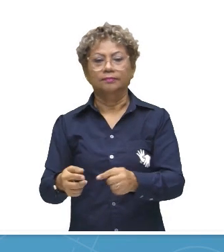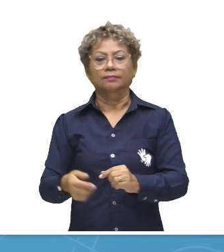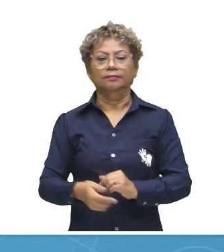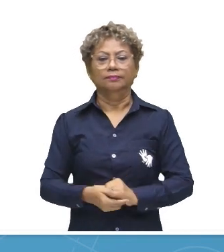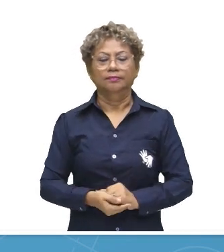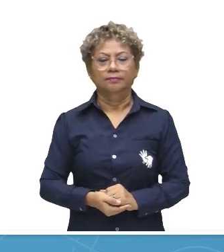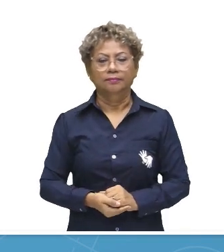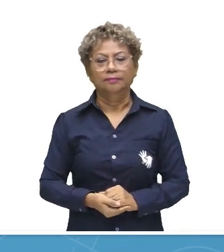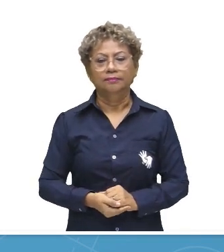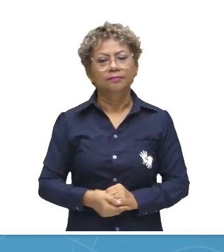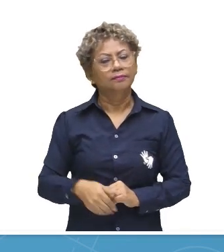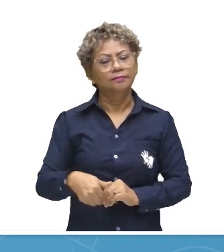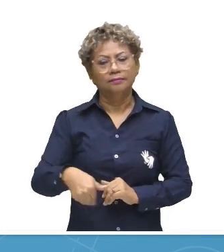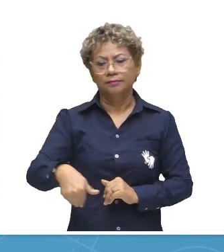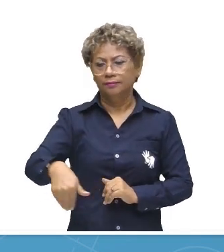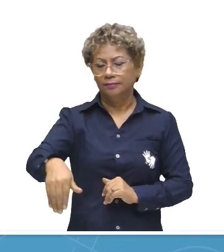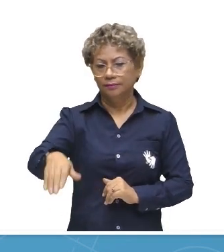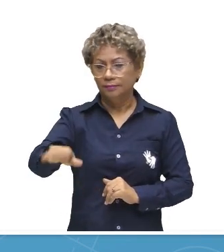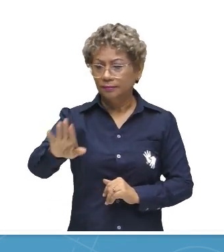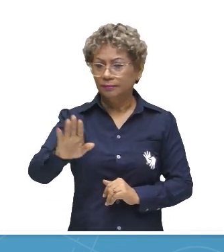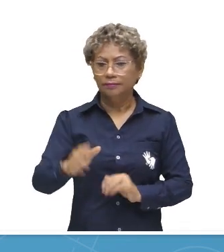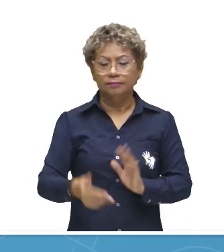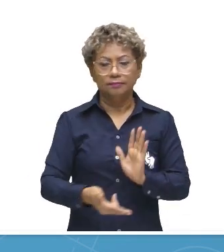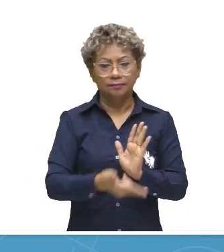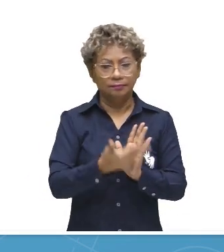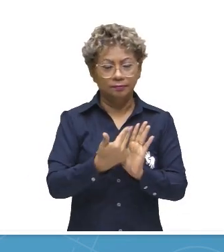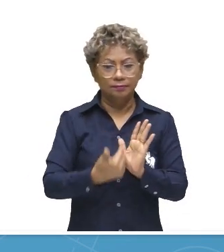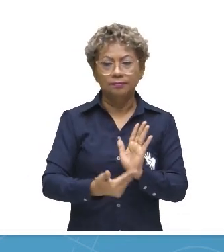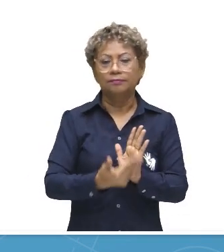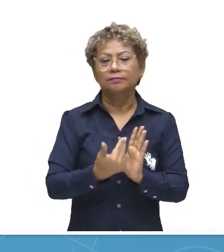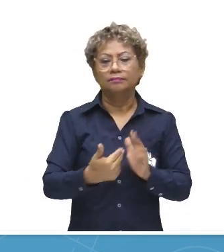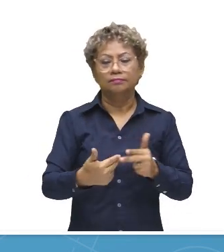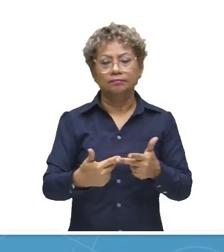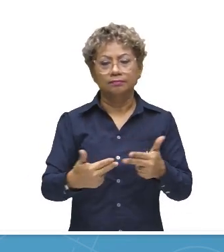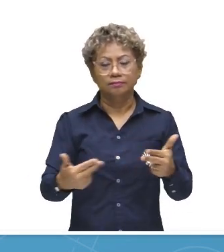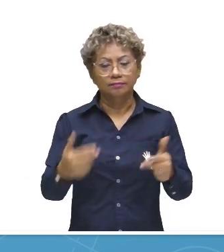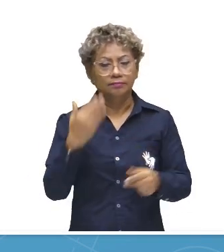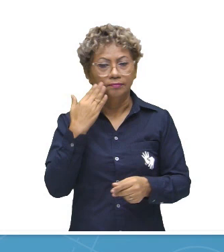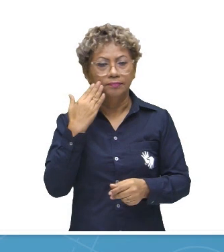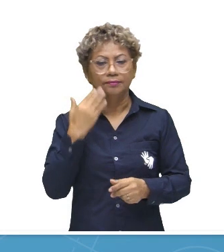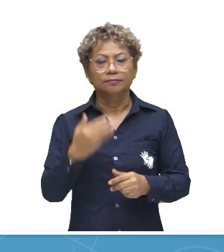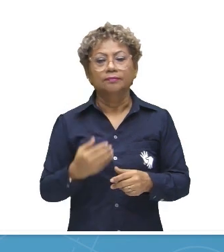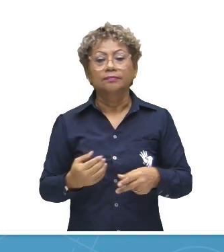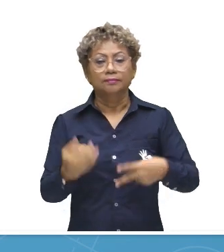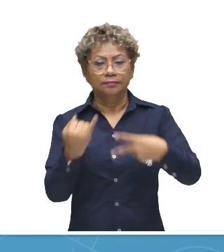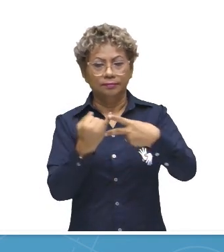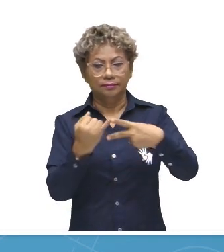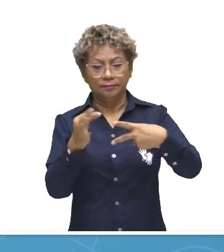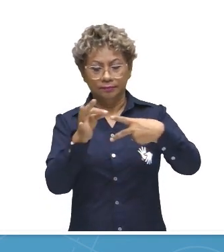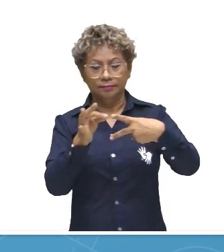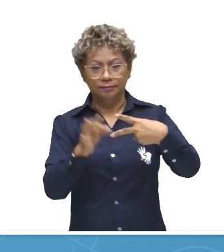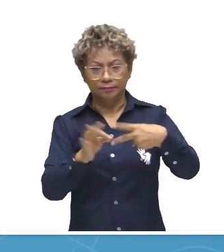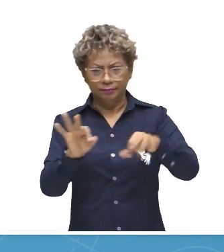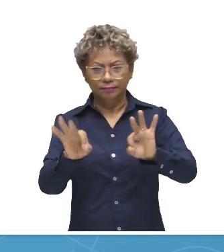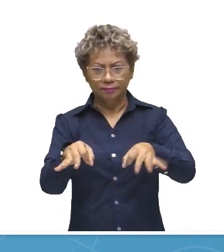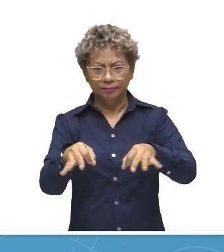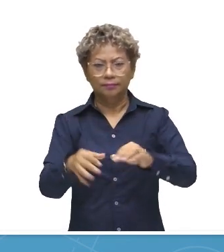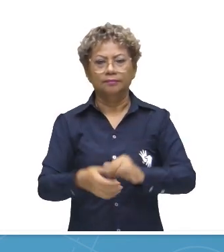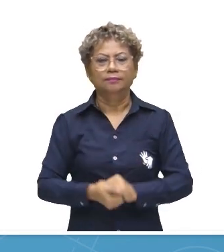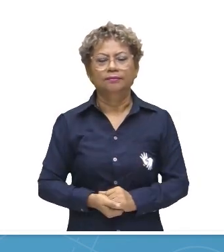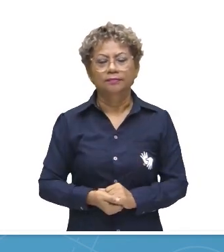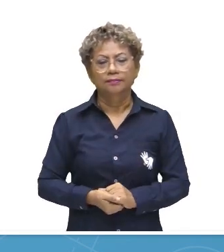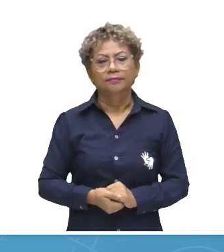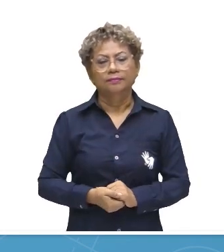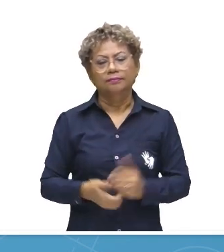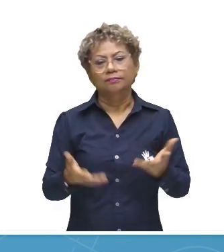13 lados, tridecágono. E assim sucessivamente. Perfeito? Aí temos mais